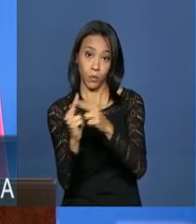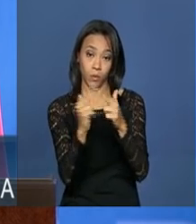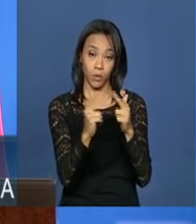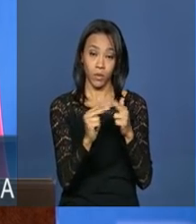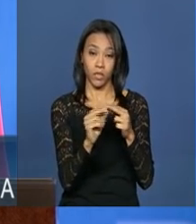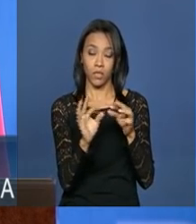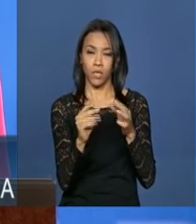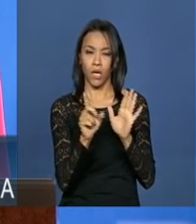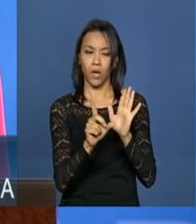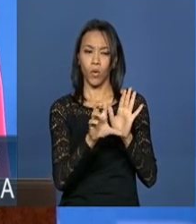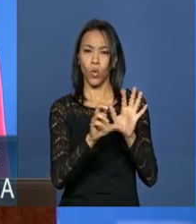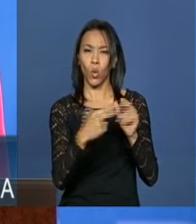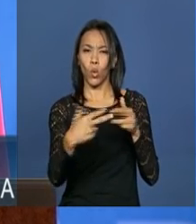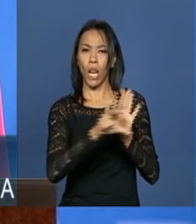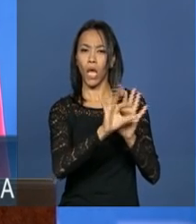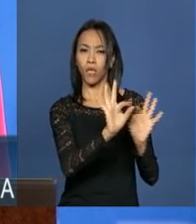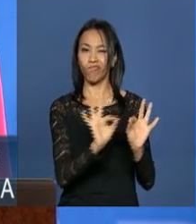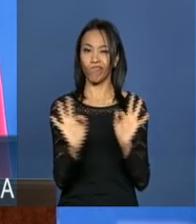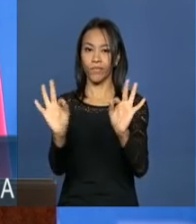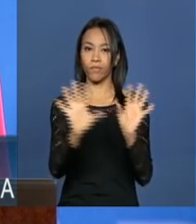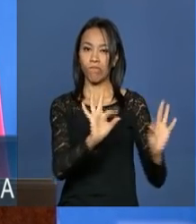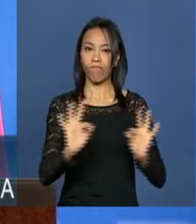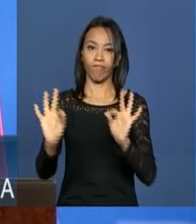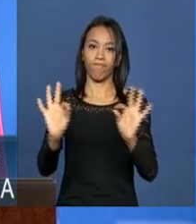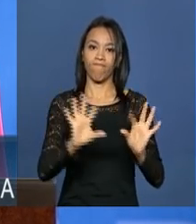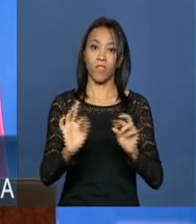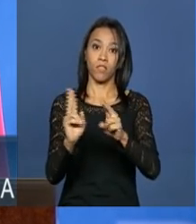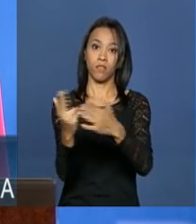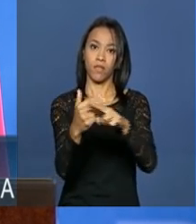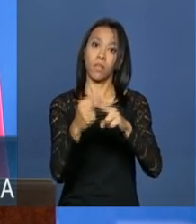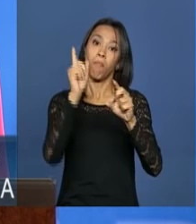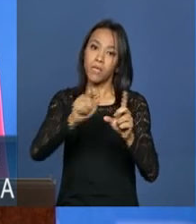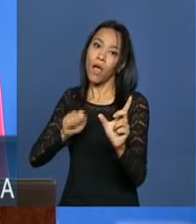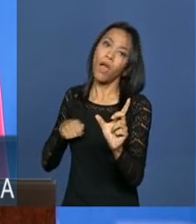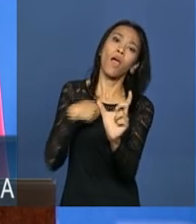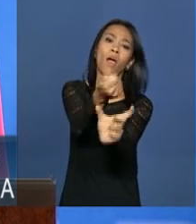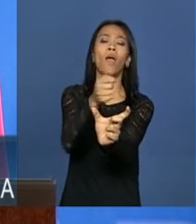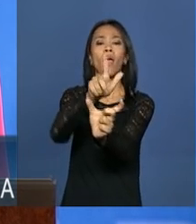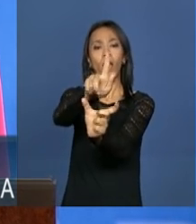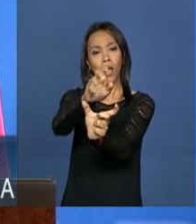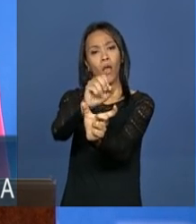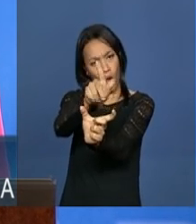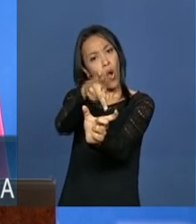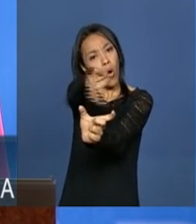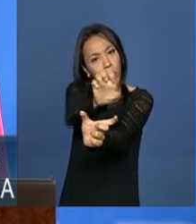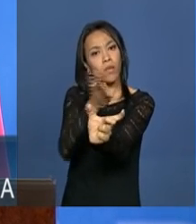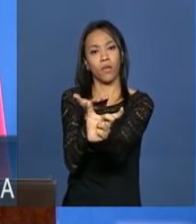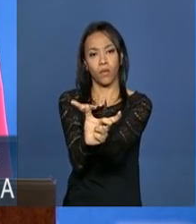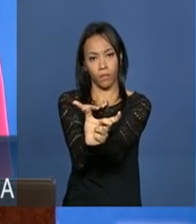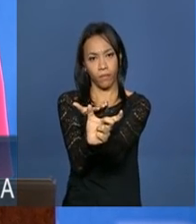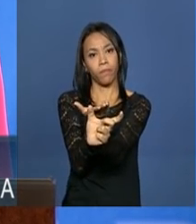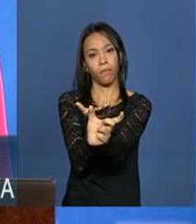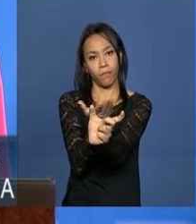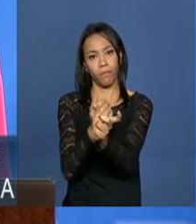de legalidade. Mas um golpe pura e simplesmente isso, um